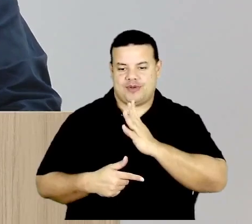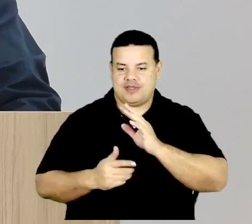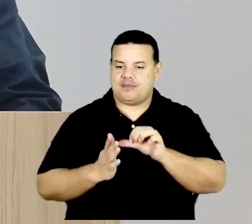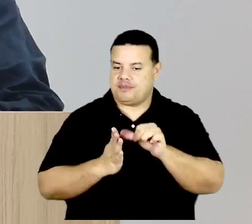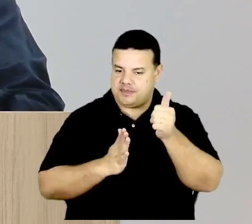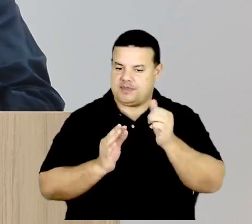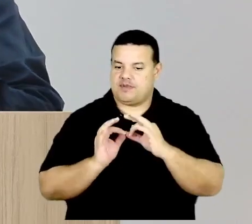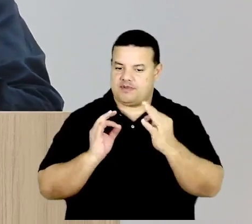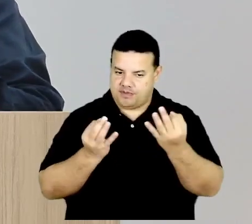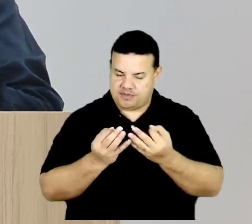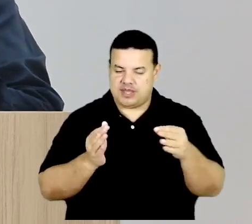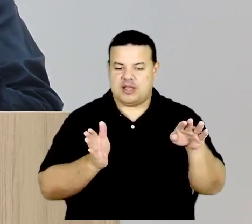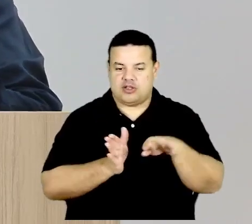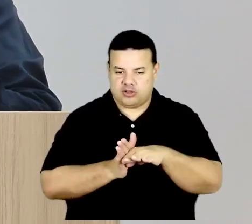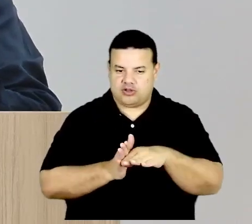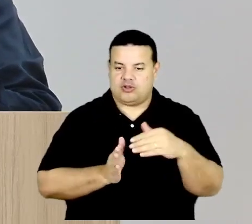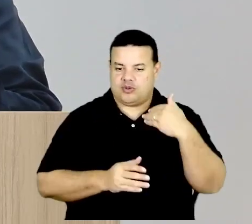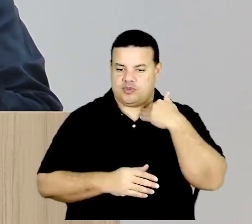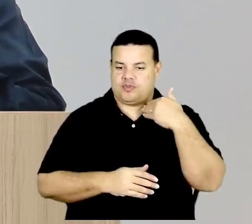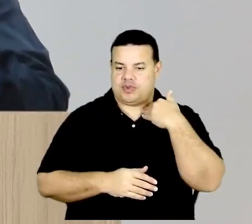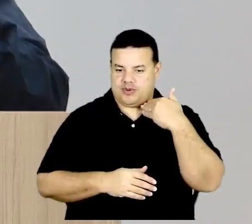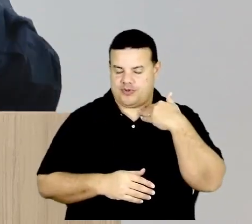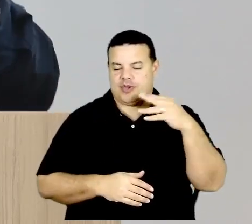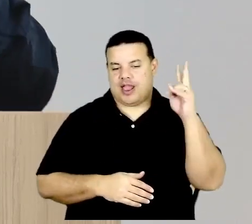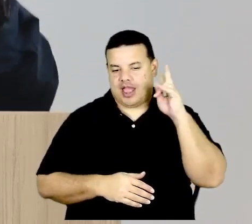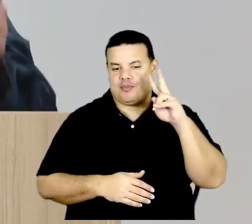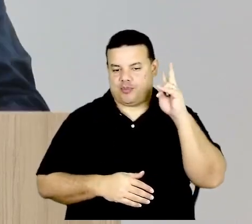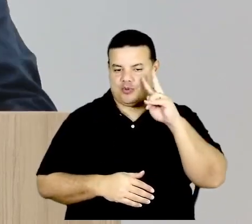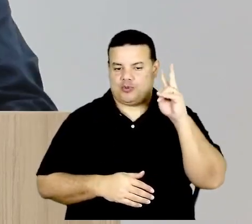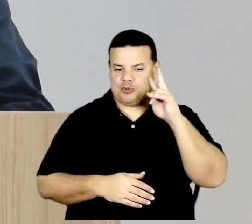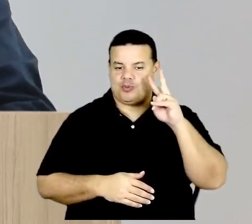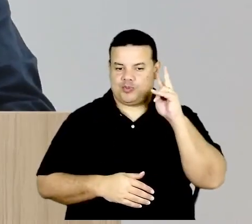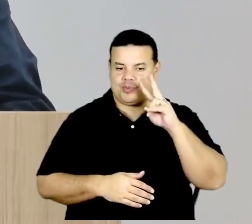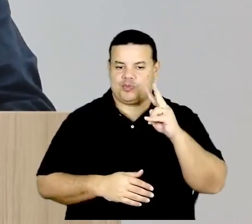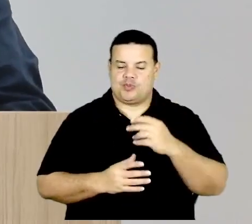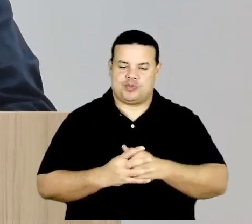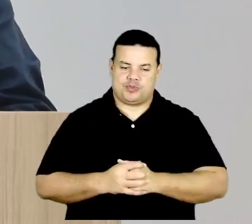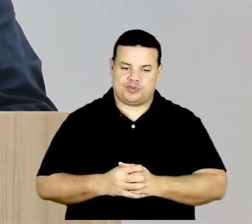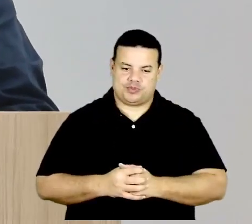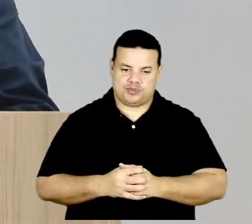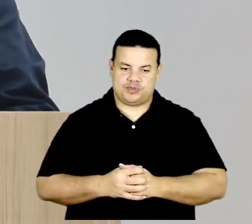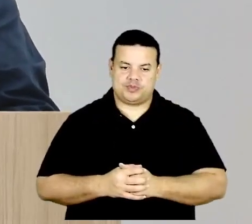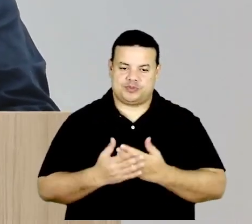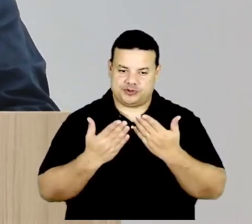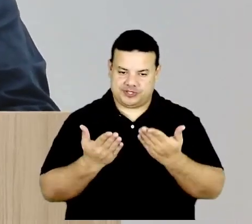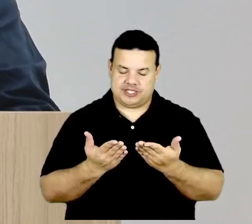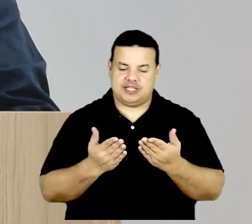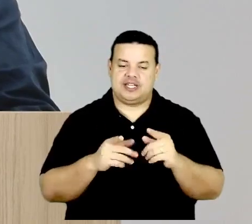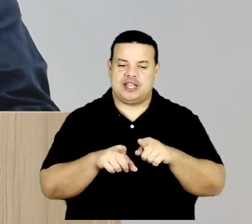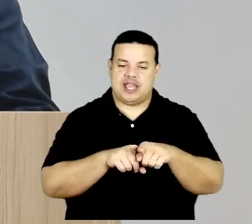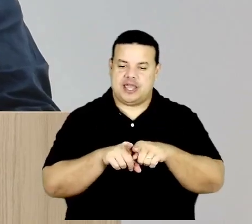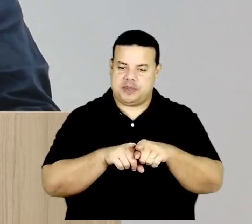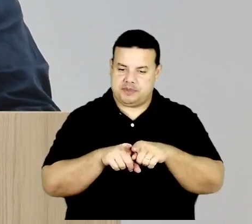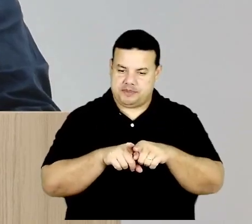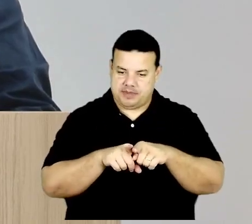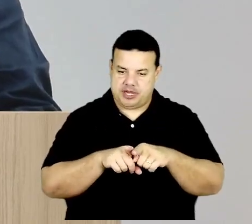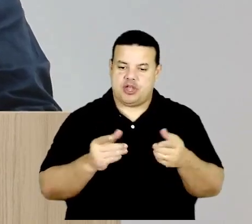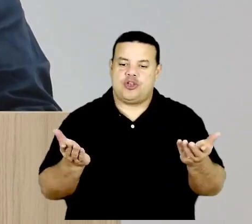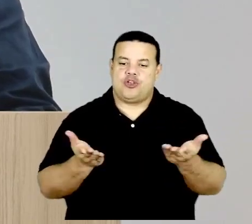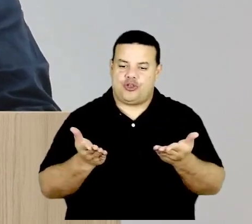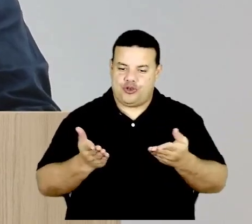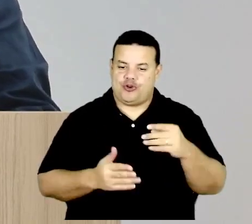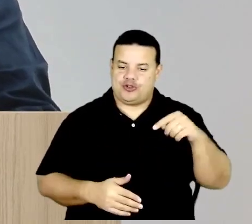momentos em que estive do banco então lembro de você da sua irmã né E hoje poder tá aqui né ter a honra